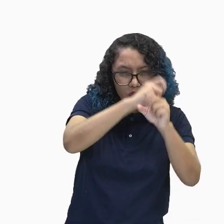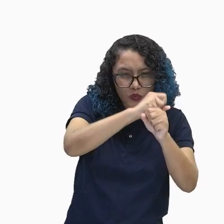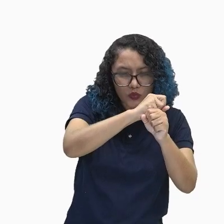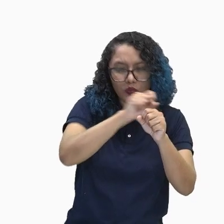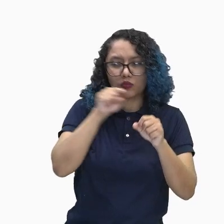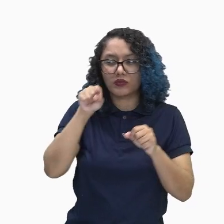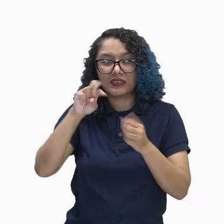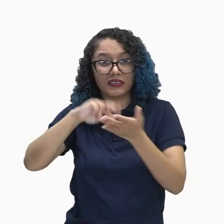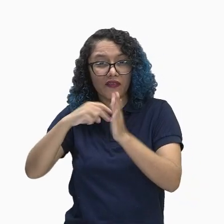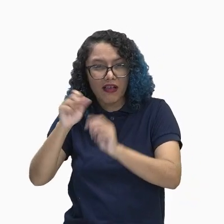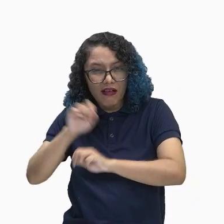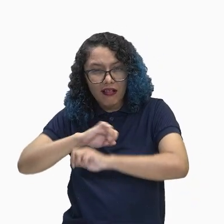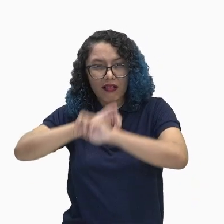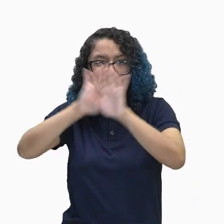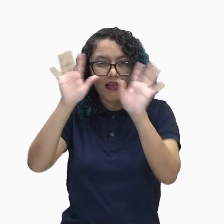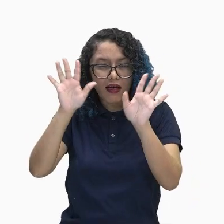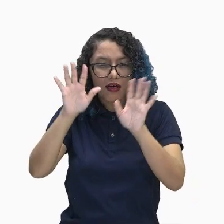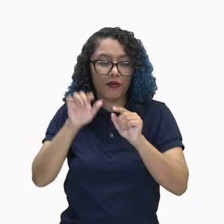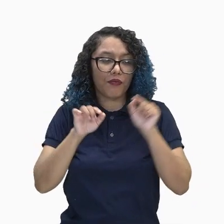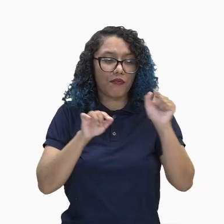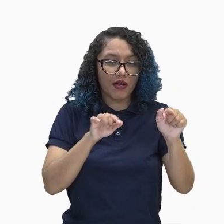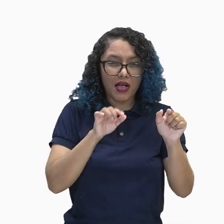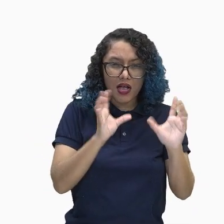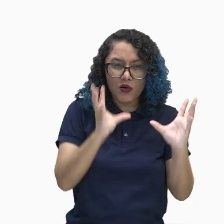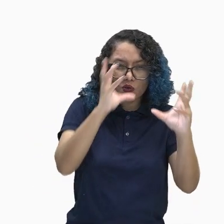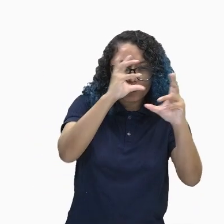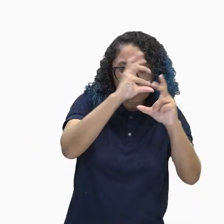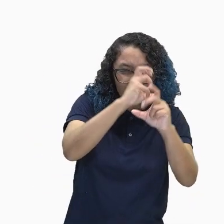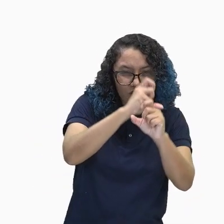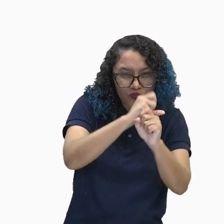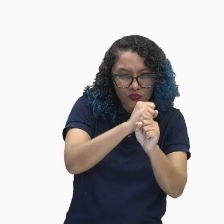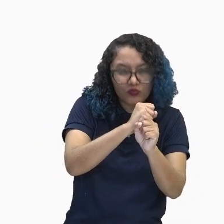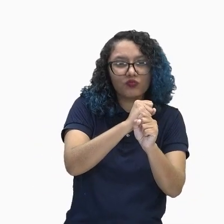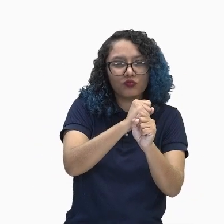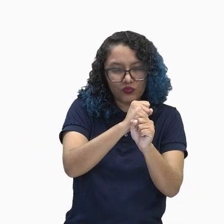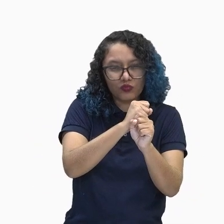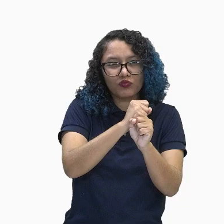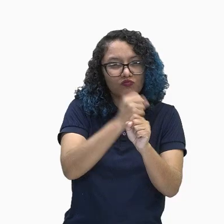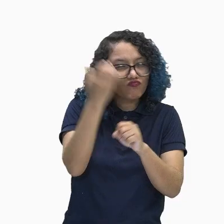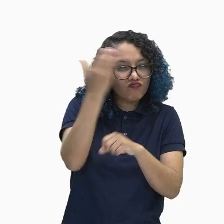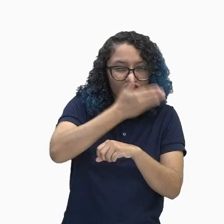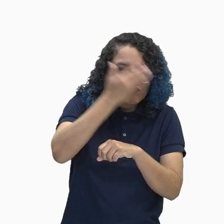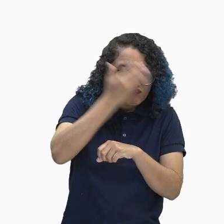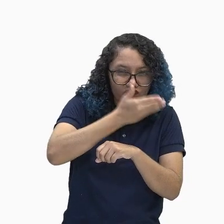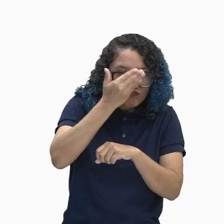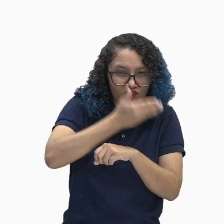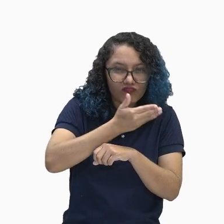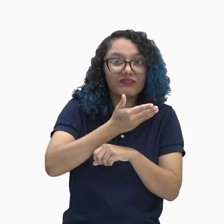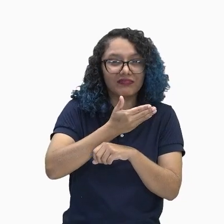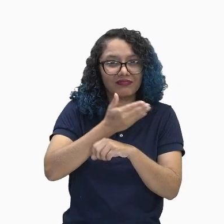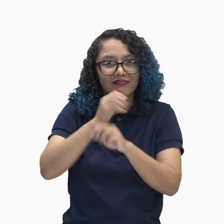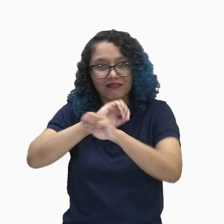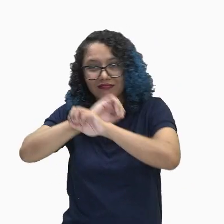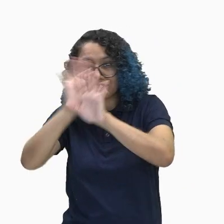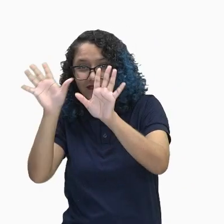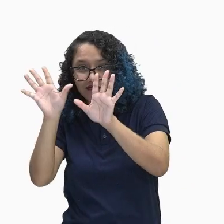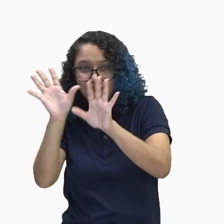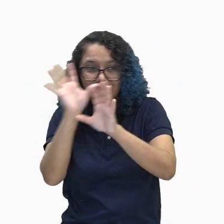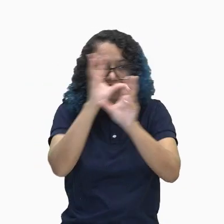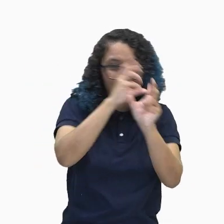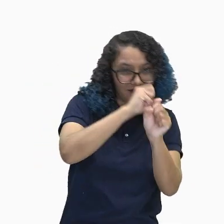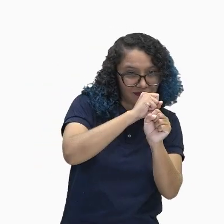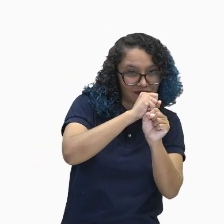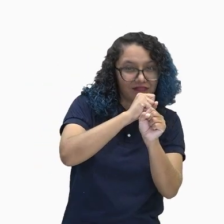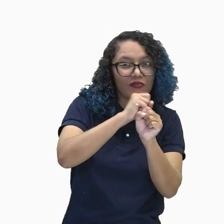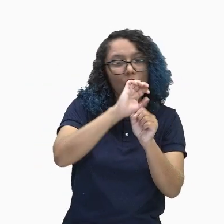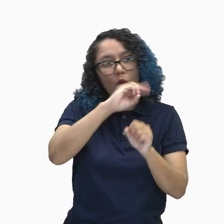visível, né? E a escuridão é aquilo que é escuro, você não consegue enxergar, né? Ou então o